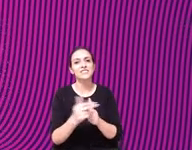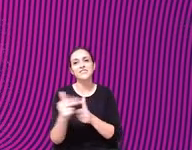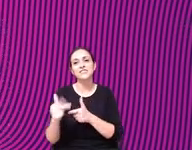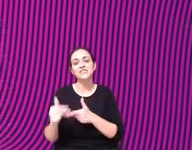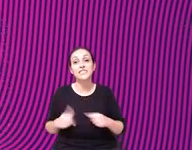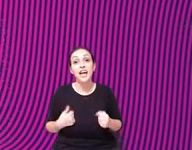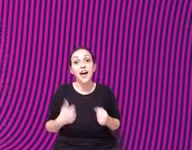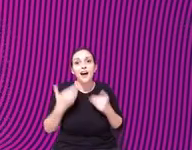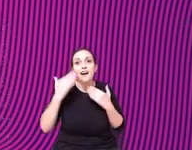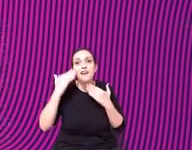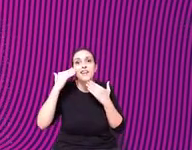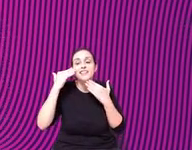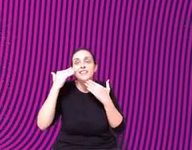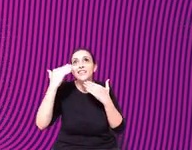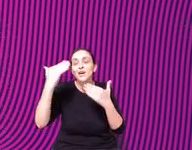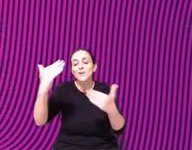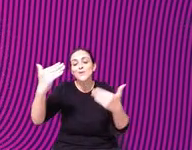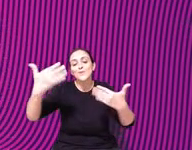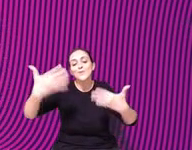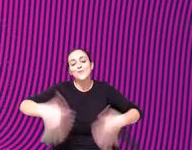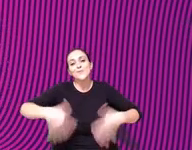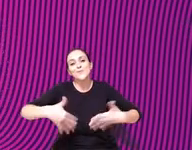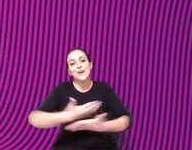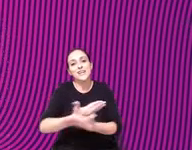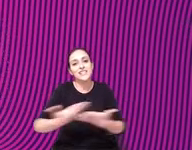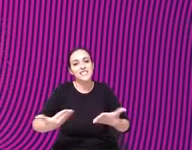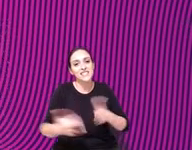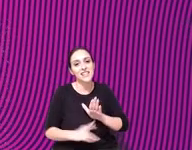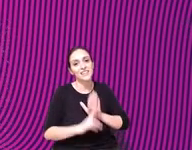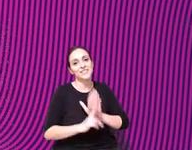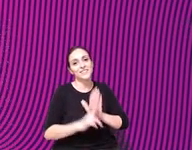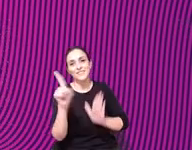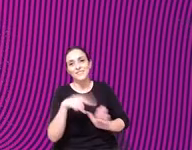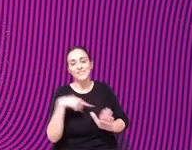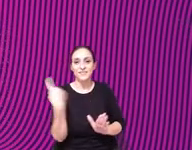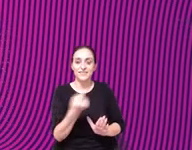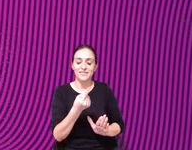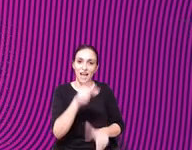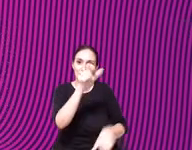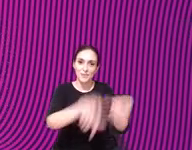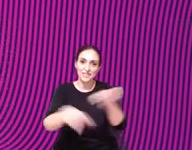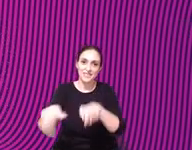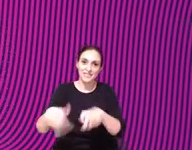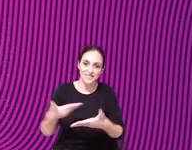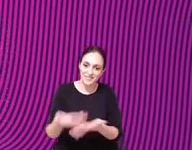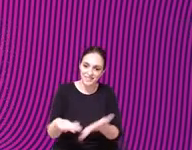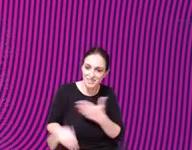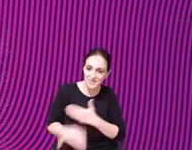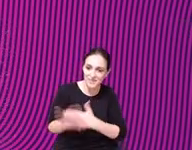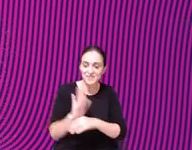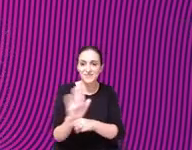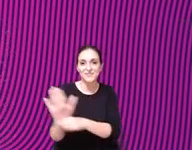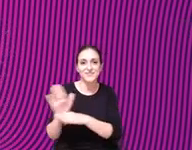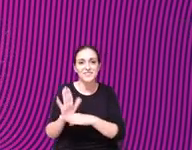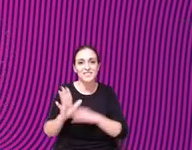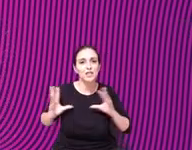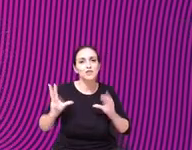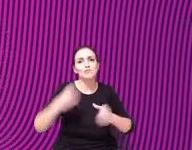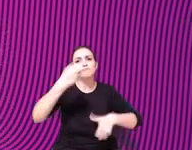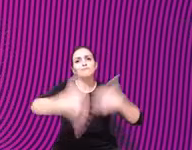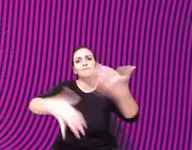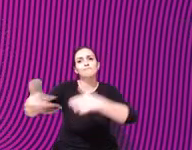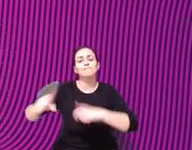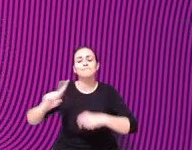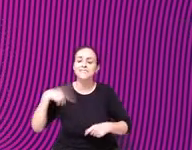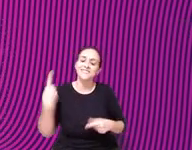muito, em nome de todos aqui, a presença de vocês, a colaboração e tudo que vocês trouxeram para a